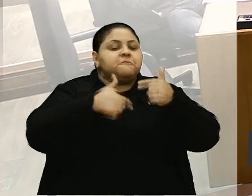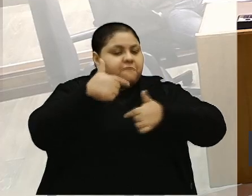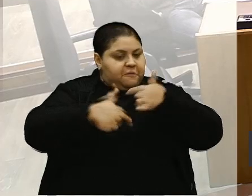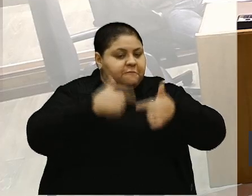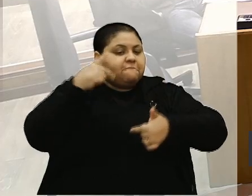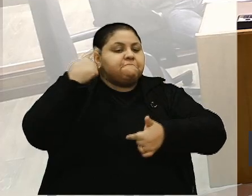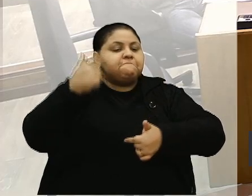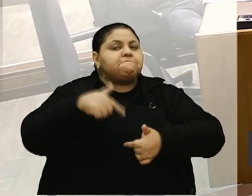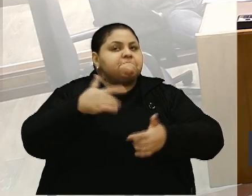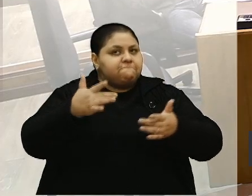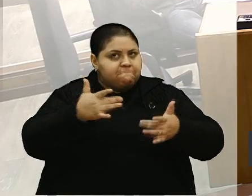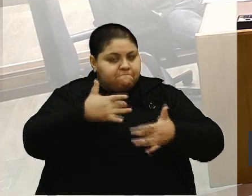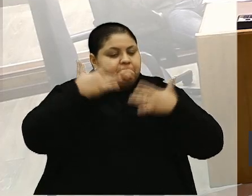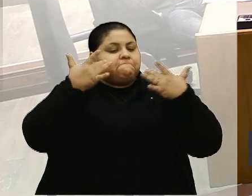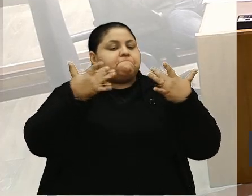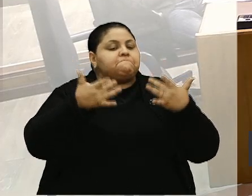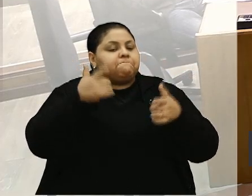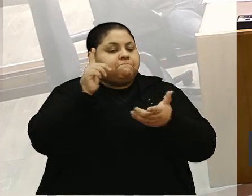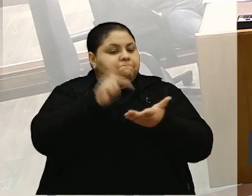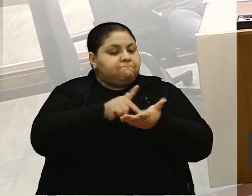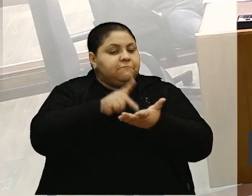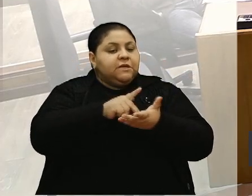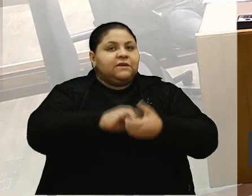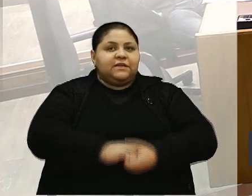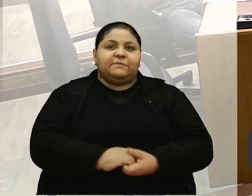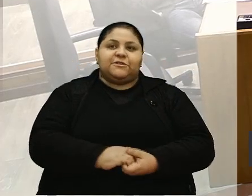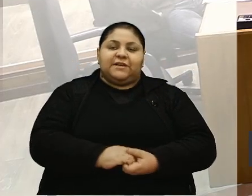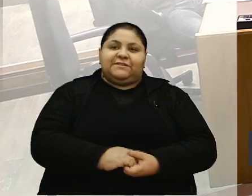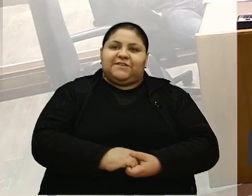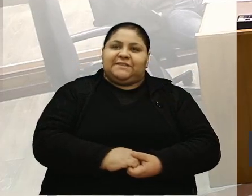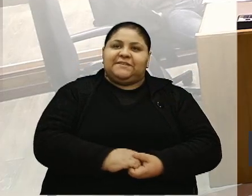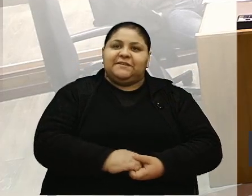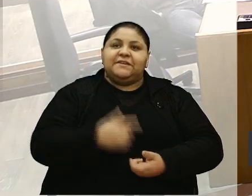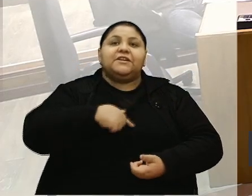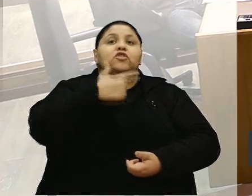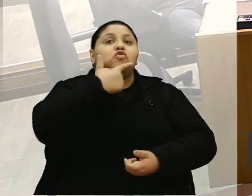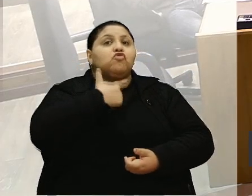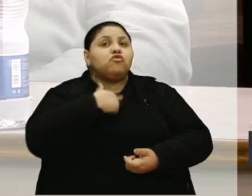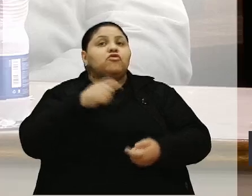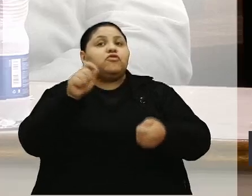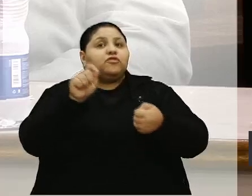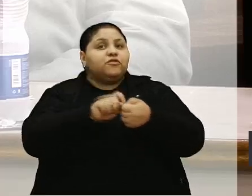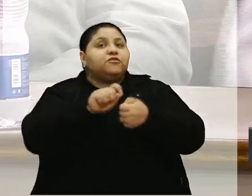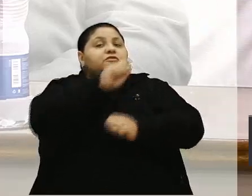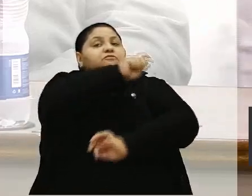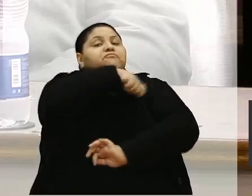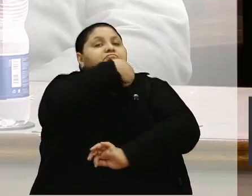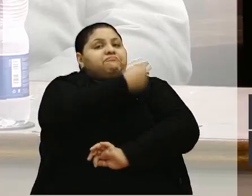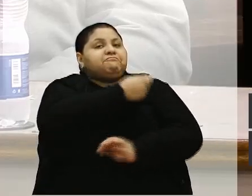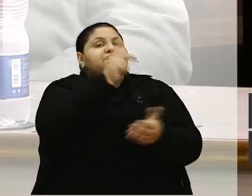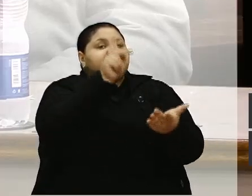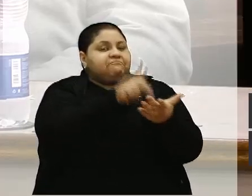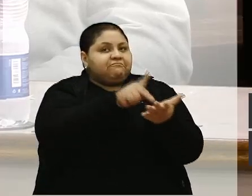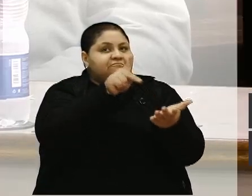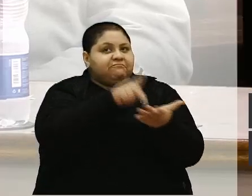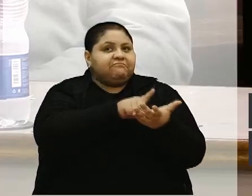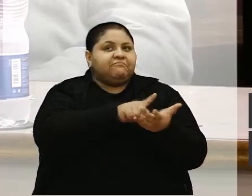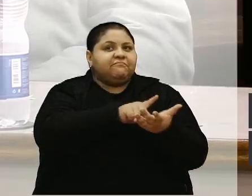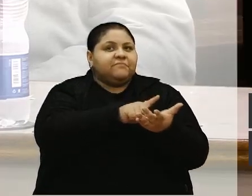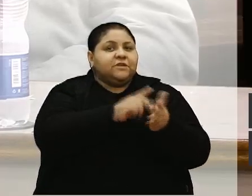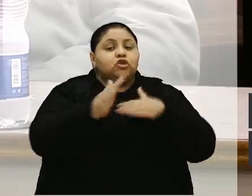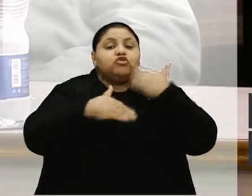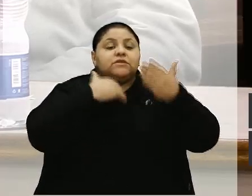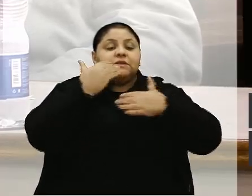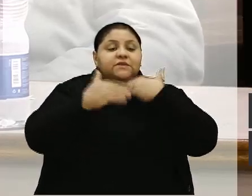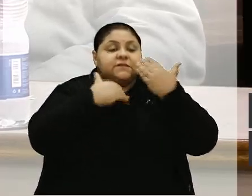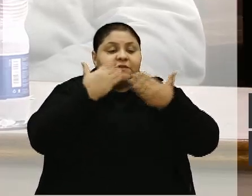Eu admiro mesmo o seu trabalho, o senhor sabe disso. O senhor também. Né? E eu gosto muito do senhor, eu acho que o senhor está fazendo é fiscalizar realmente isso. É uma indignação que o senhor, um desabafo que o senhor